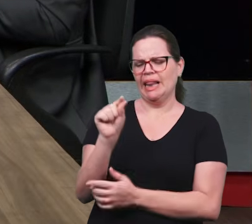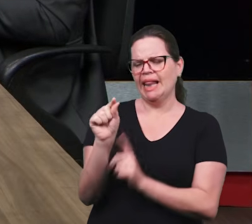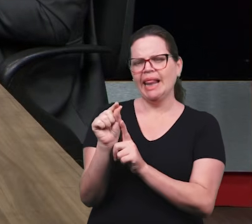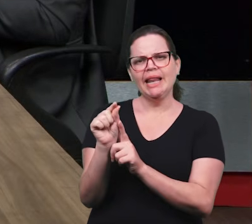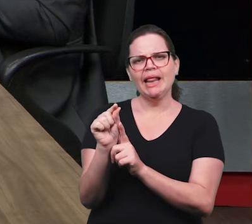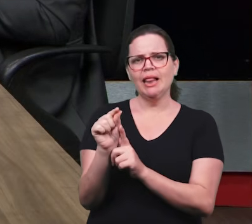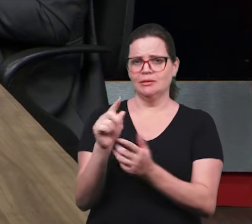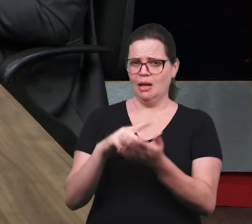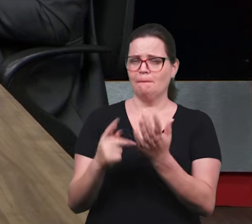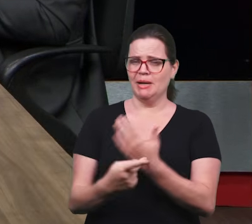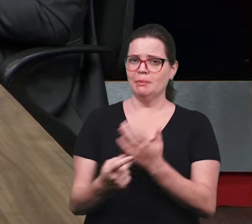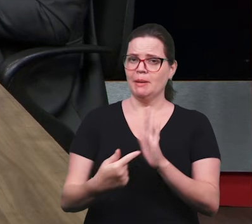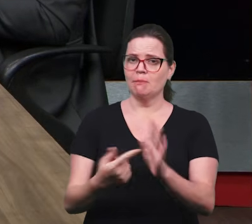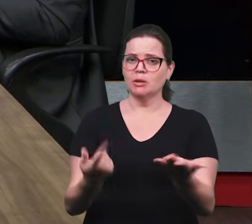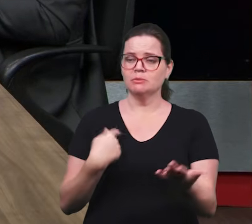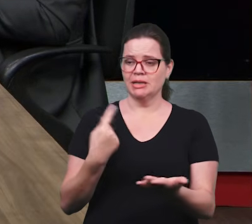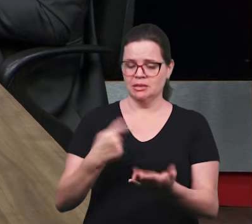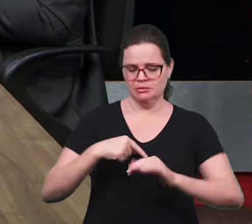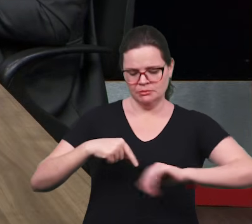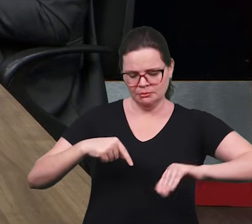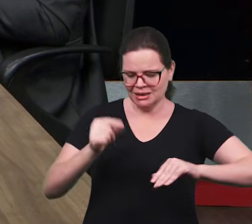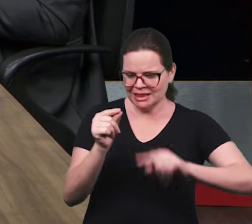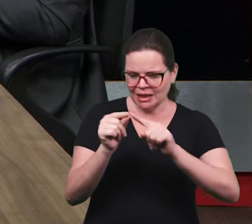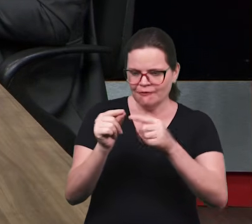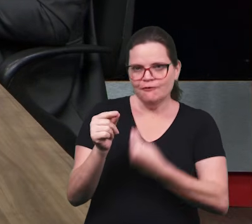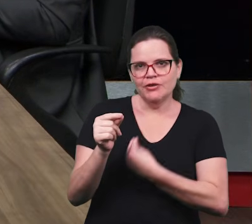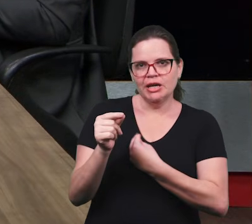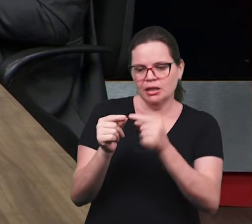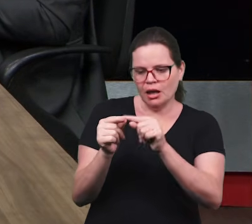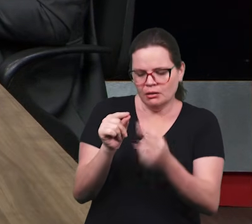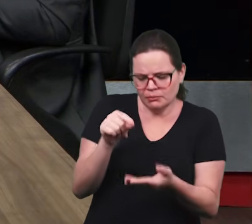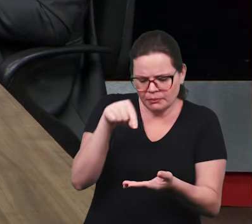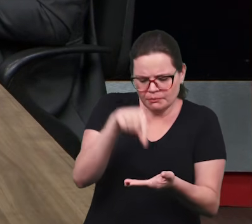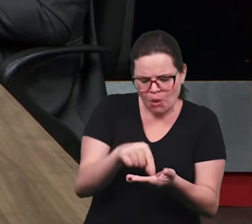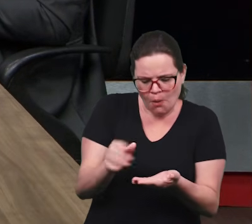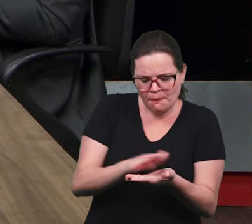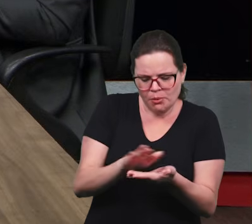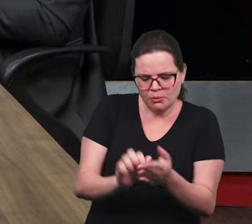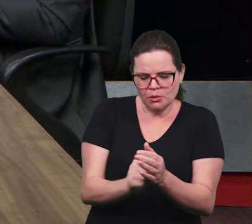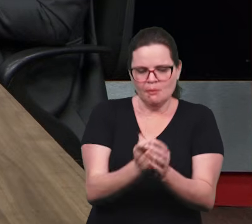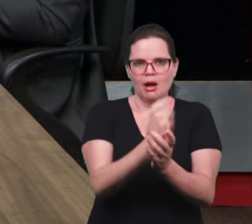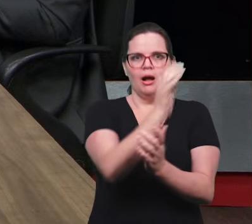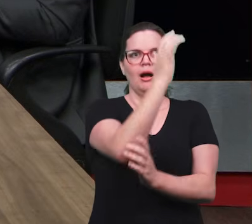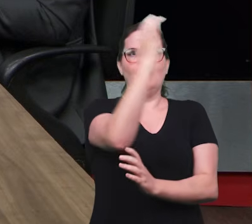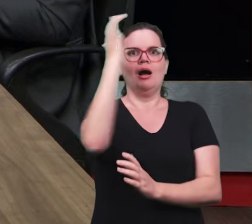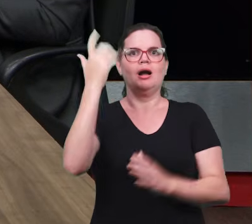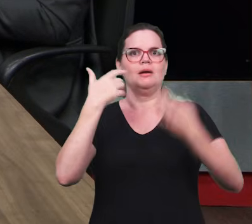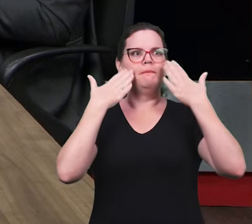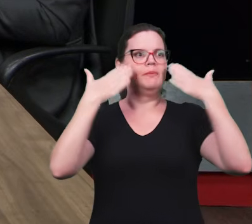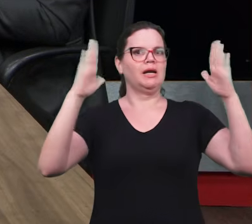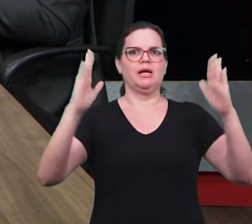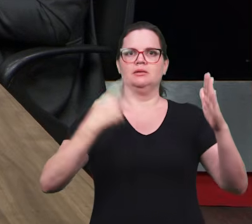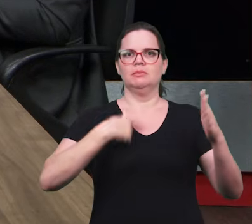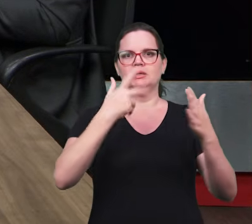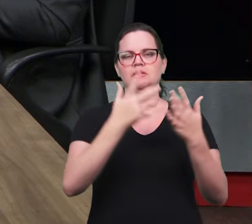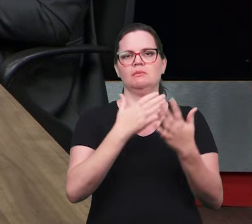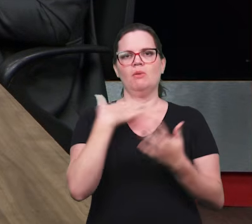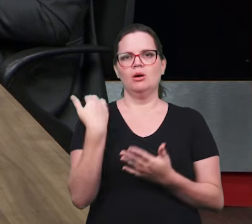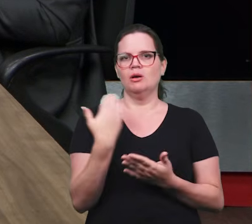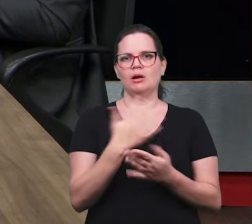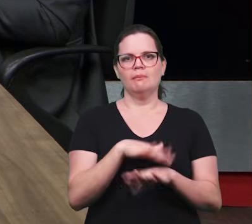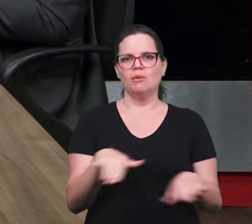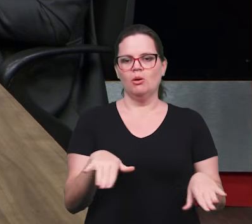da palavra. Então, se eu pegar um conceito de fé humano, a fé é assim, assim, assim, e eu aderir a